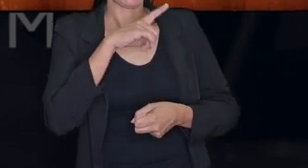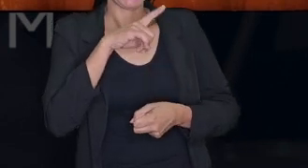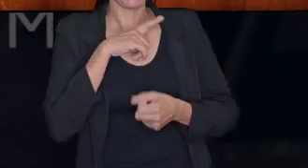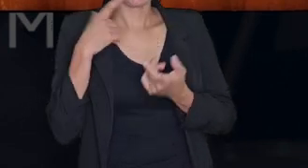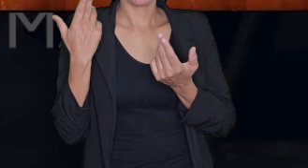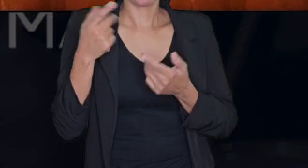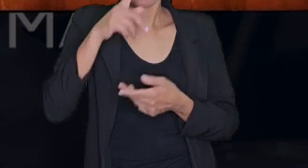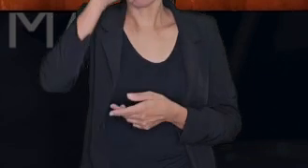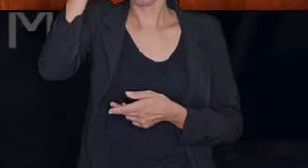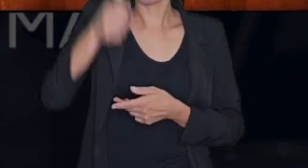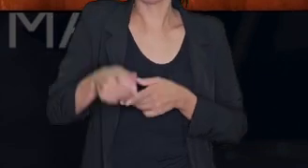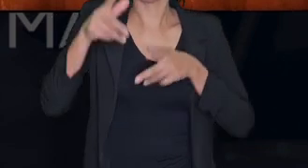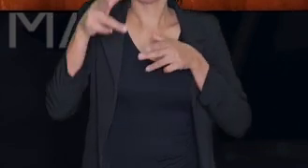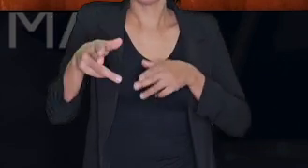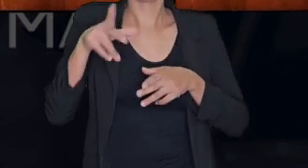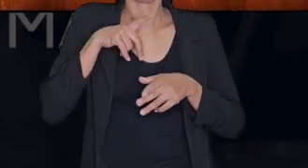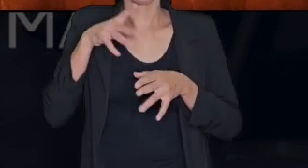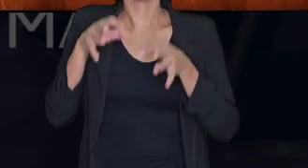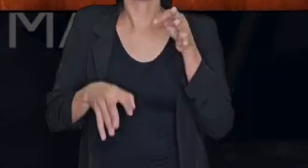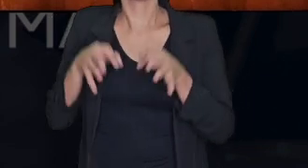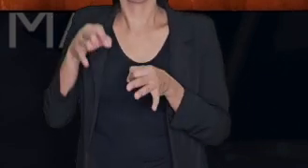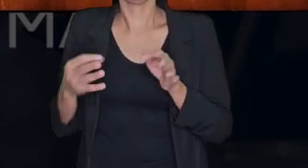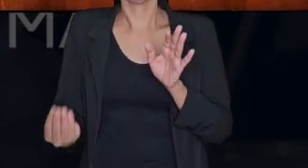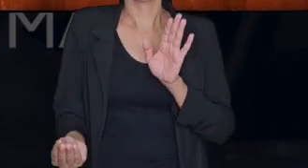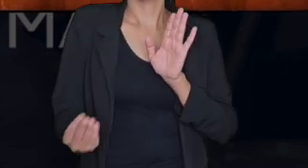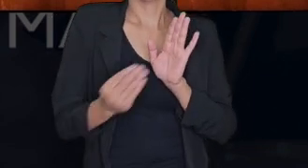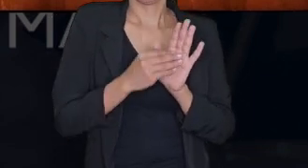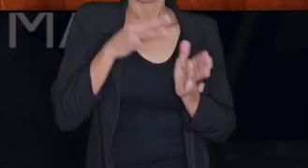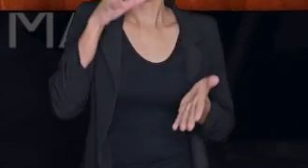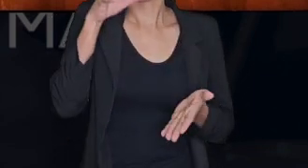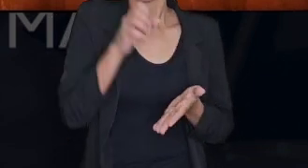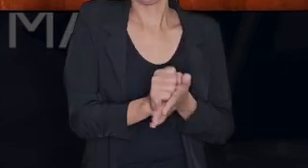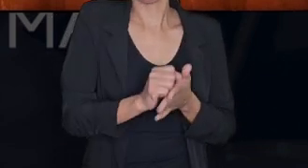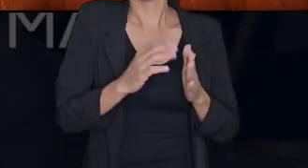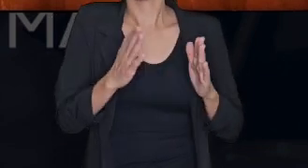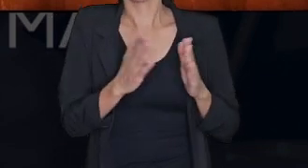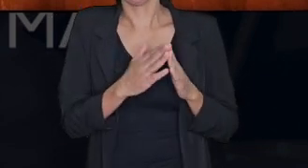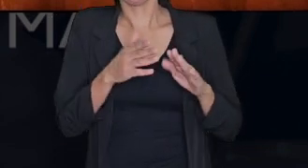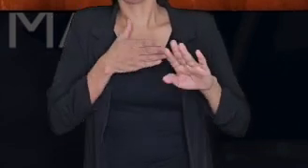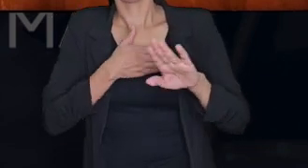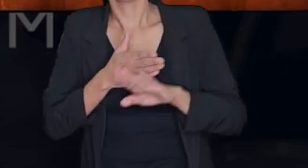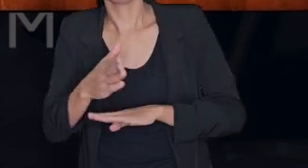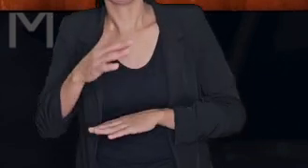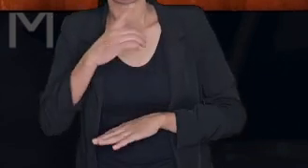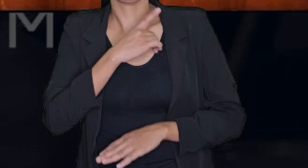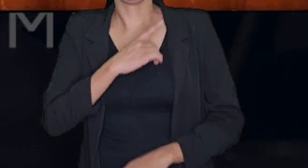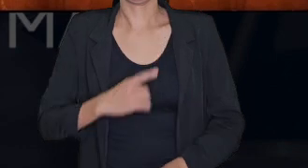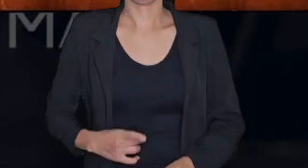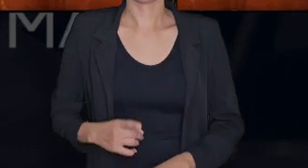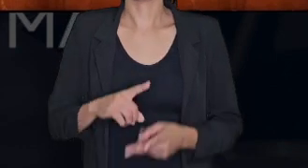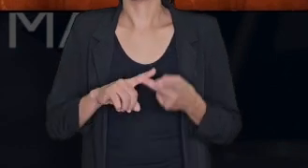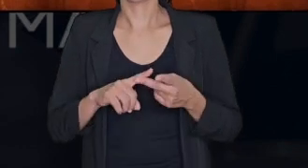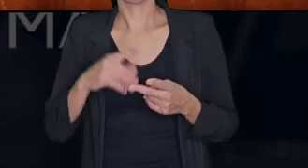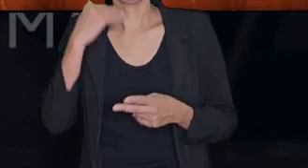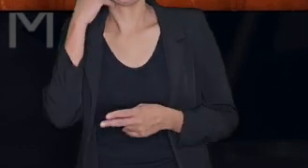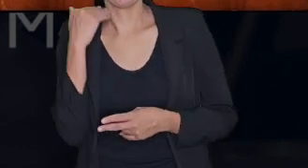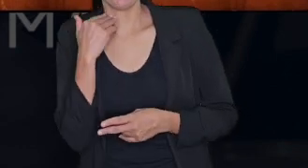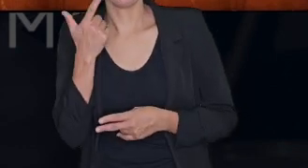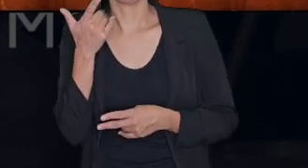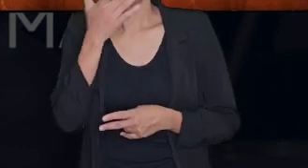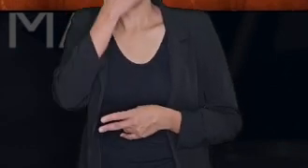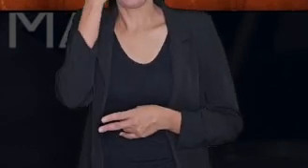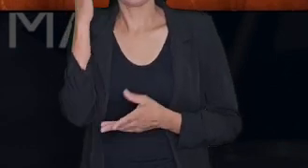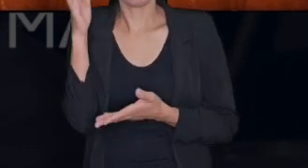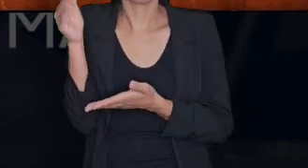que tem uma força, ela é tão forte quanto uma sentença de um juiz. Tanto é que vai para o registro de imóveis, tanto é que vai